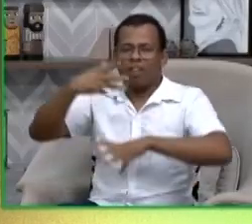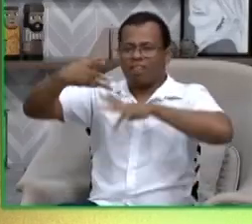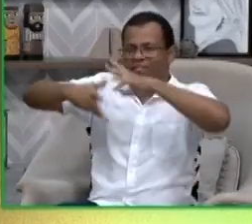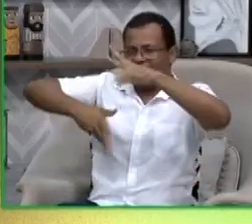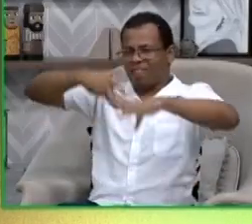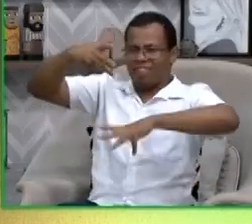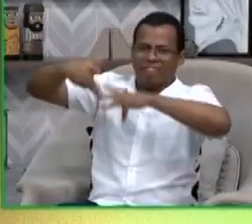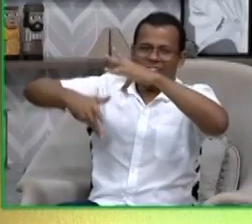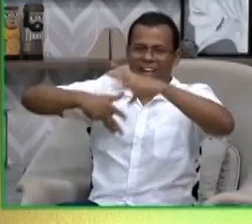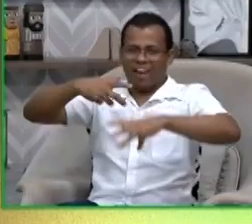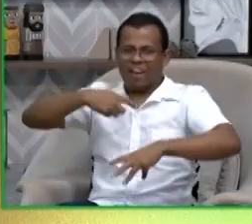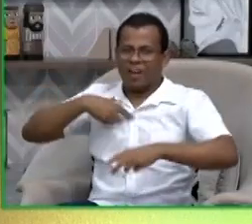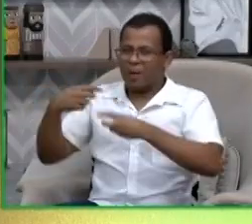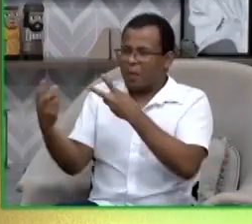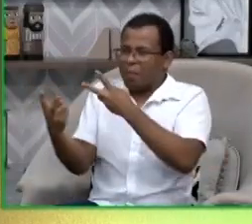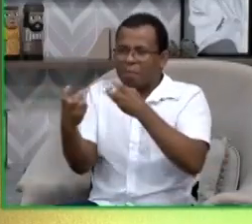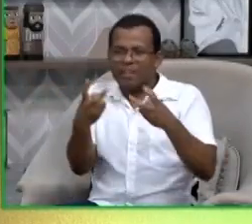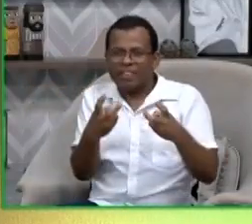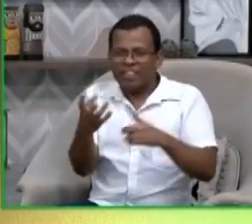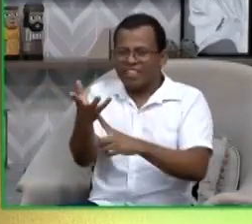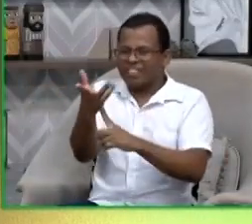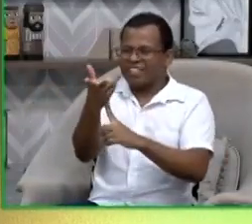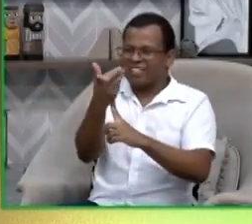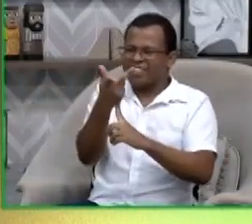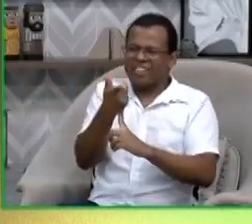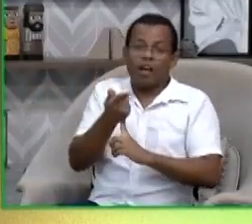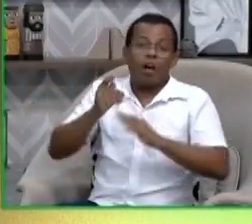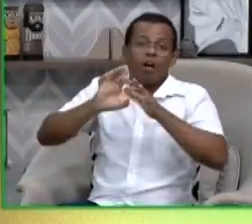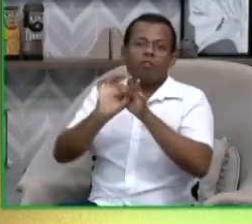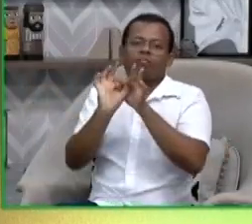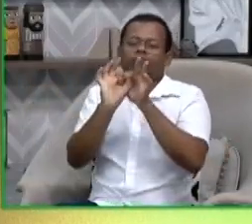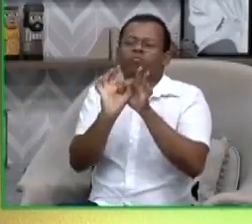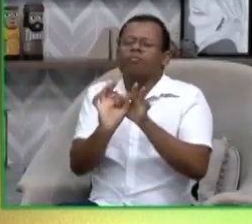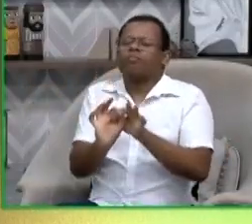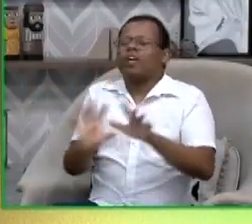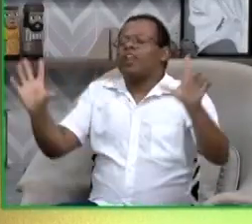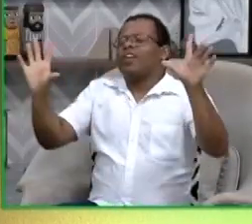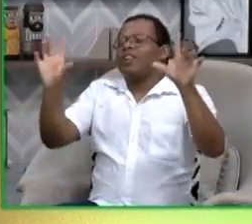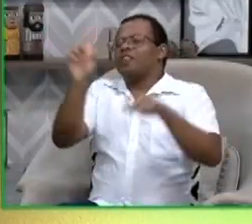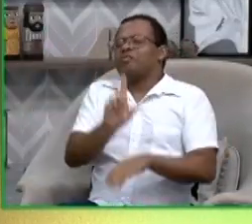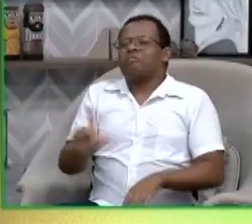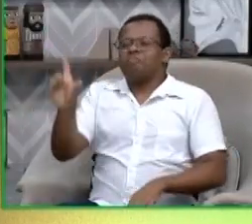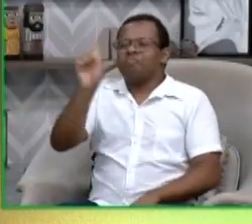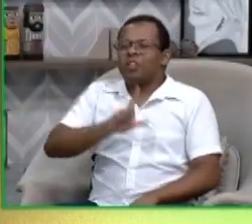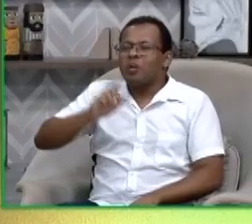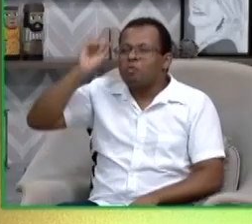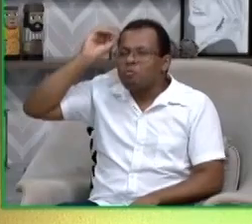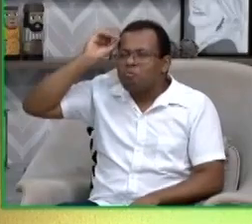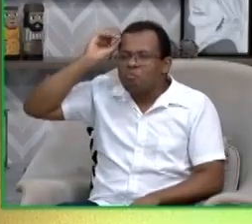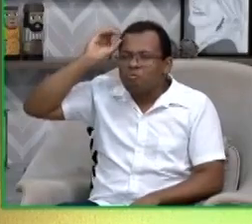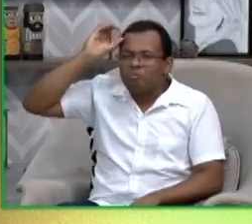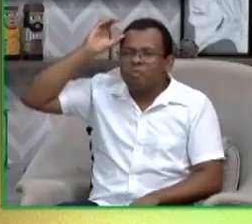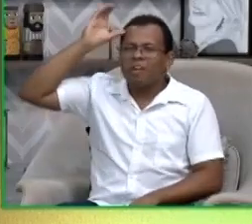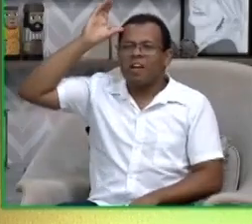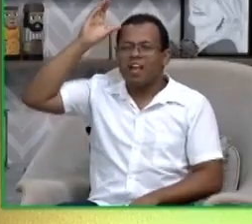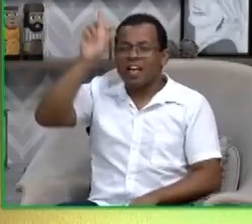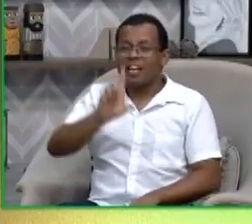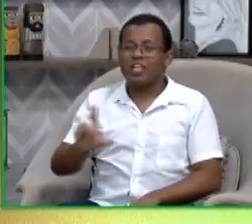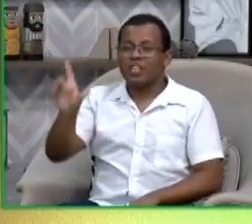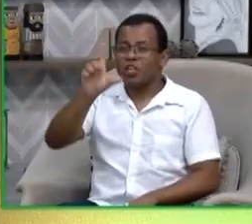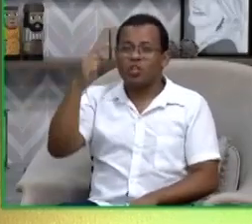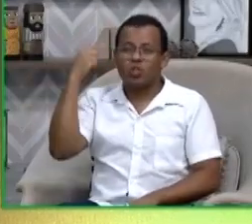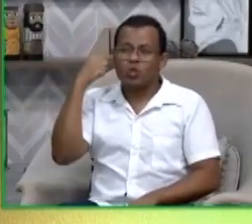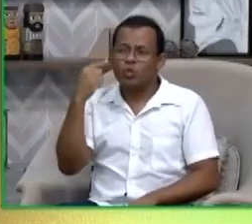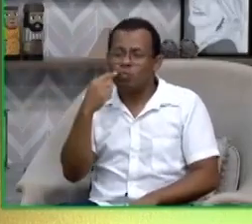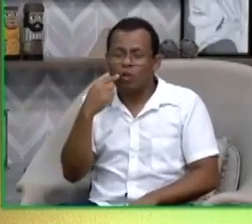E eu vejo que a arte, ela é libertadora. A literatura, ela traz conhecimento. Sim. E a literatura surda, ela está no